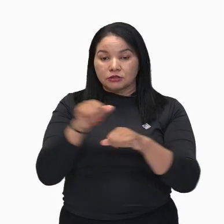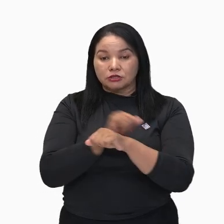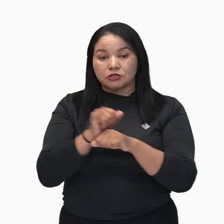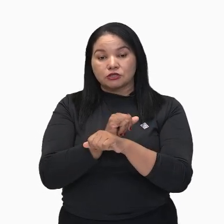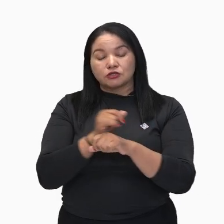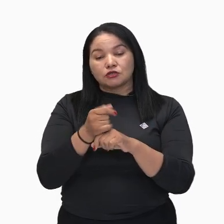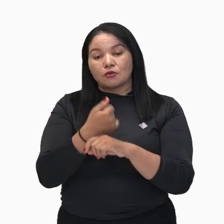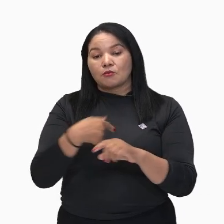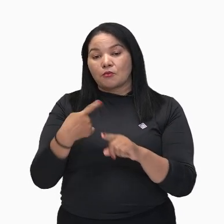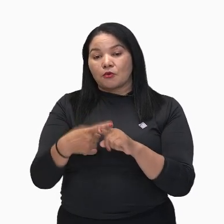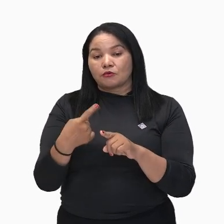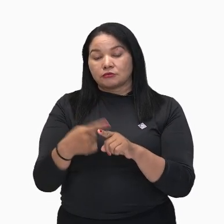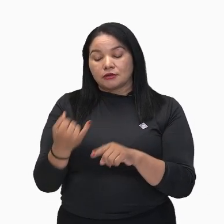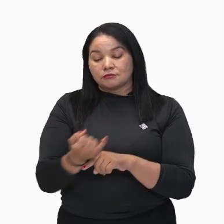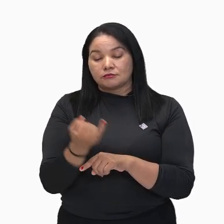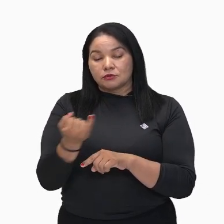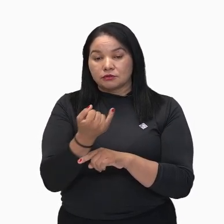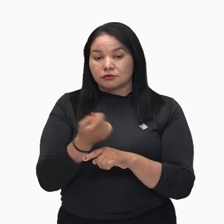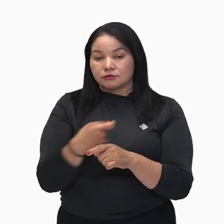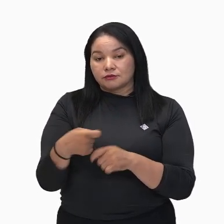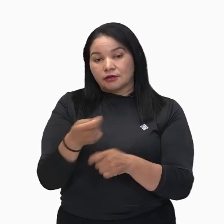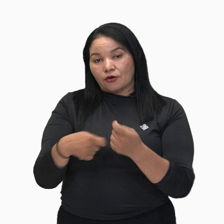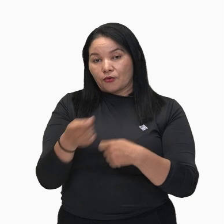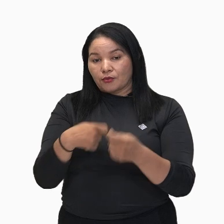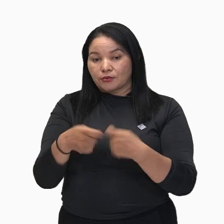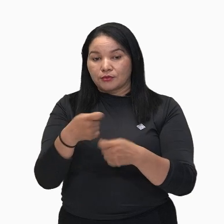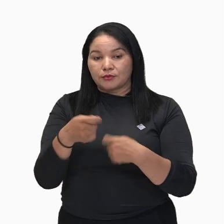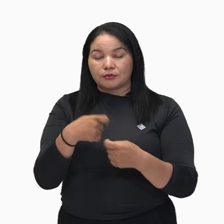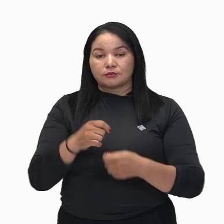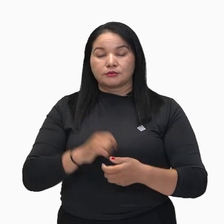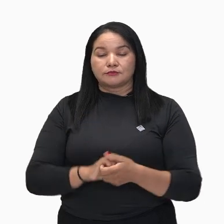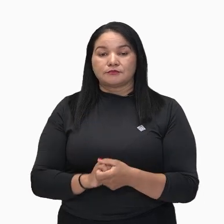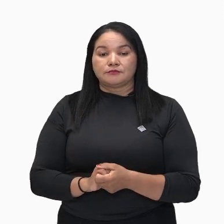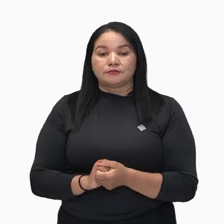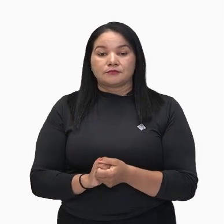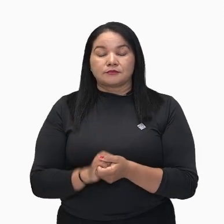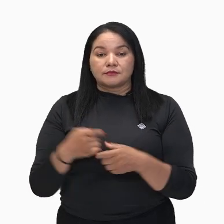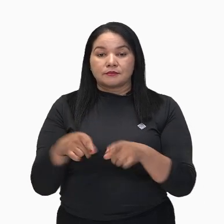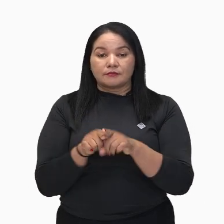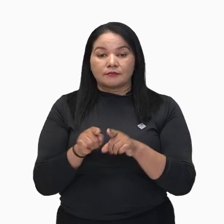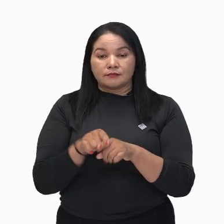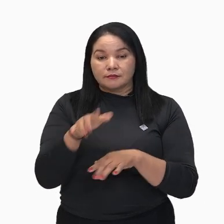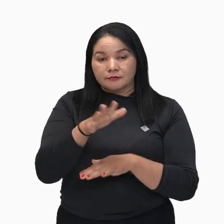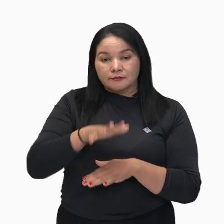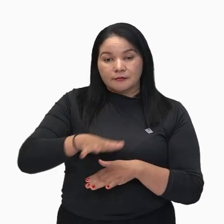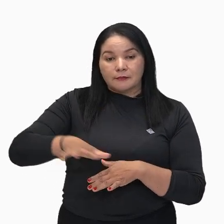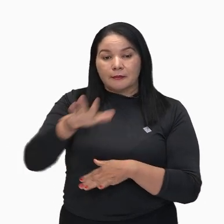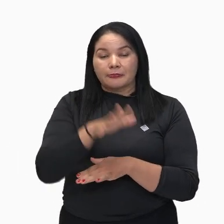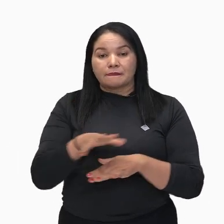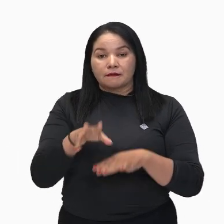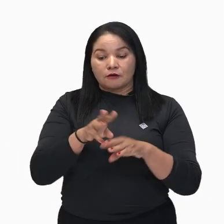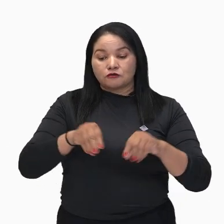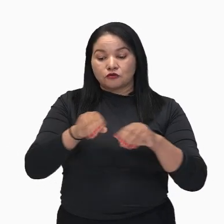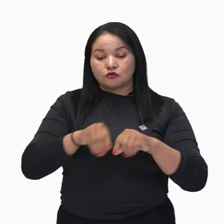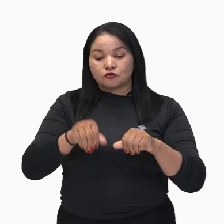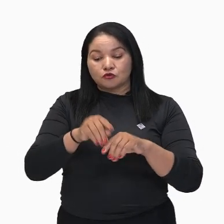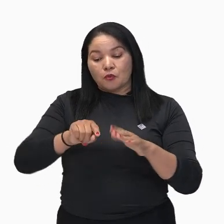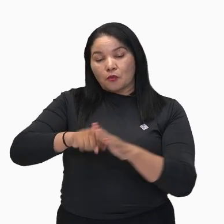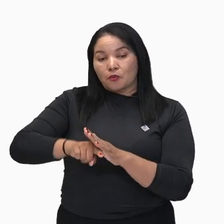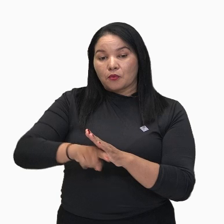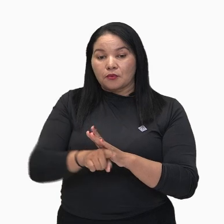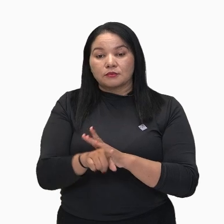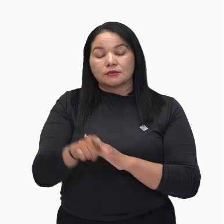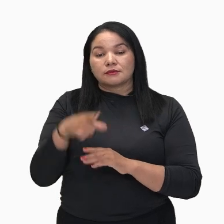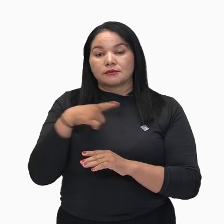sua importância econômica. Essa região, gente, o subsolo dessa região concentra